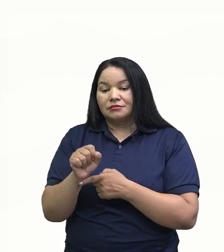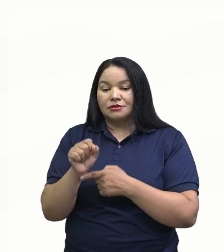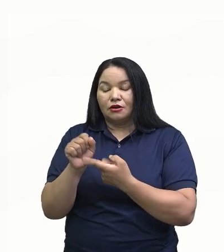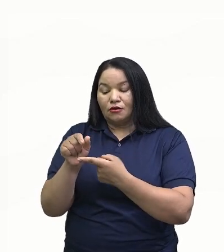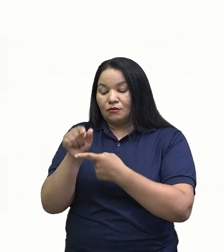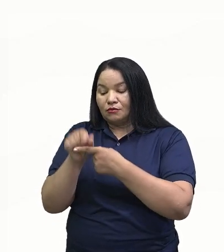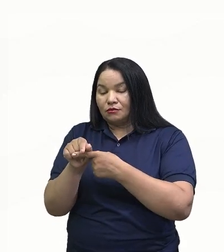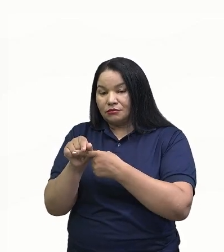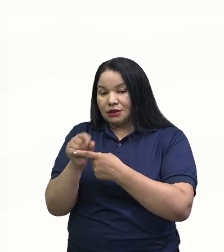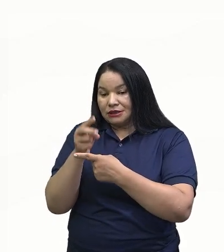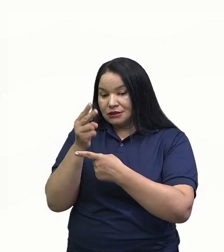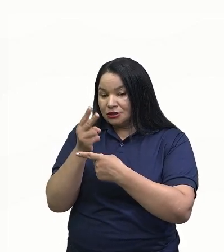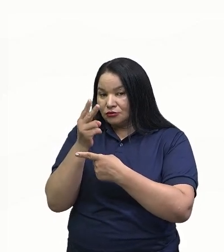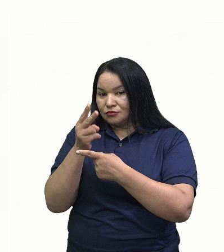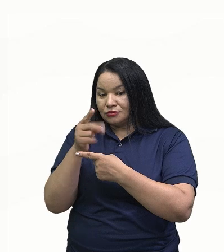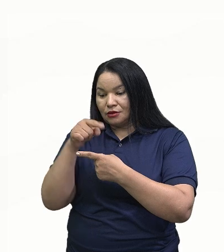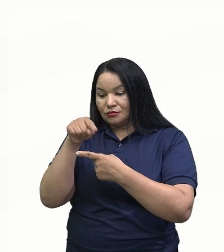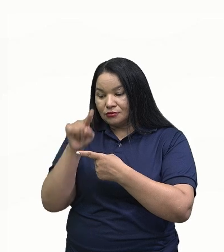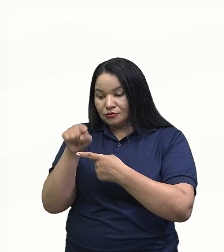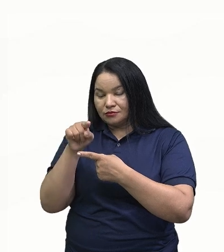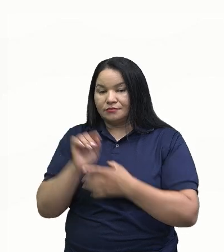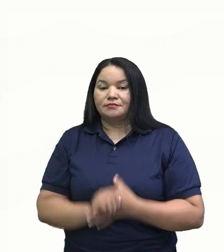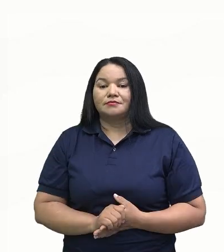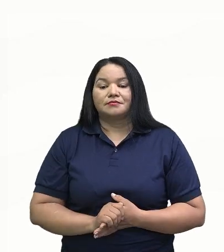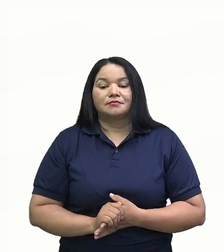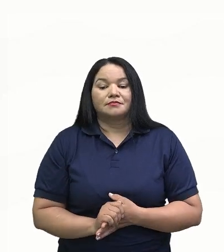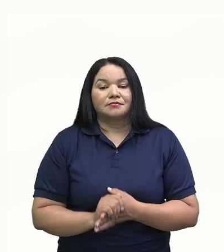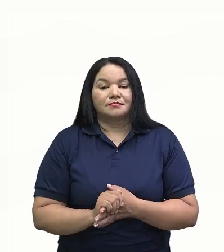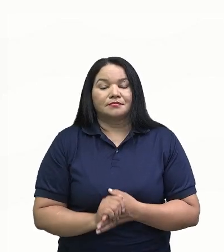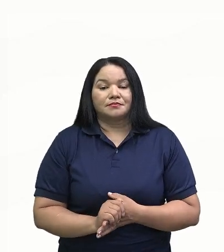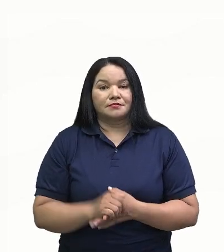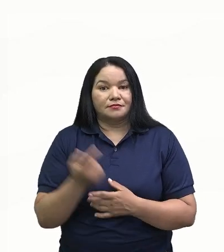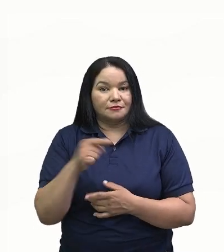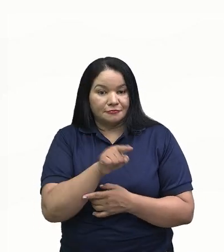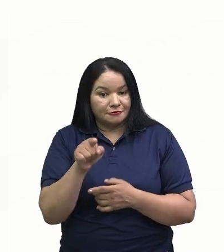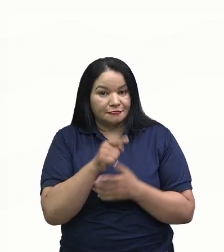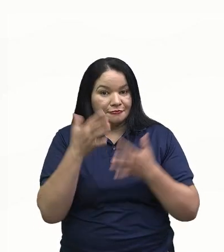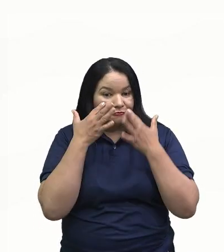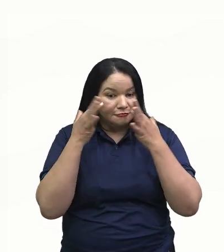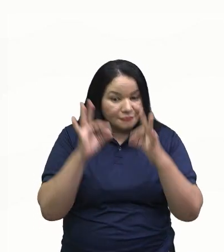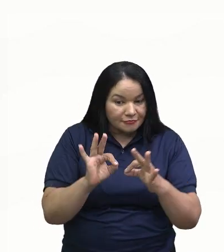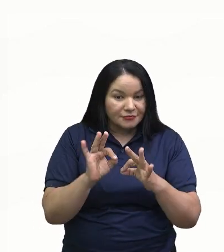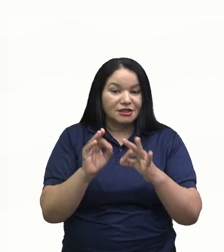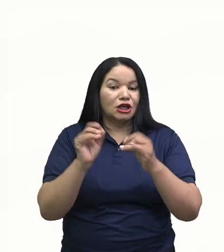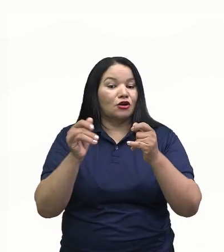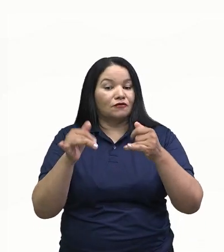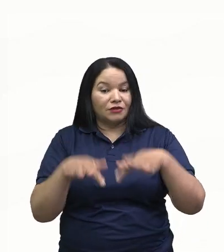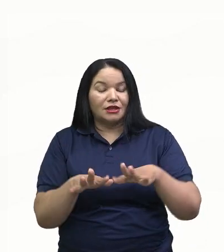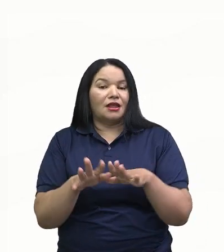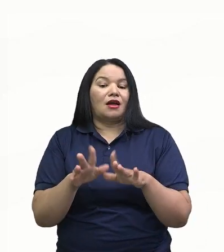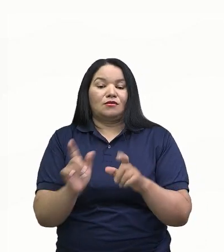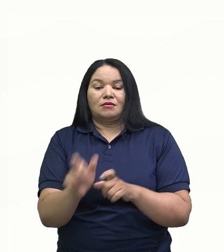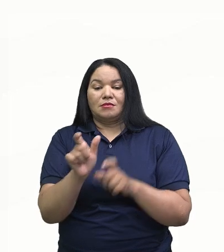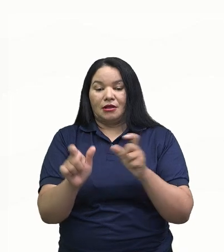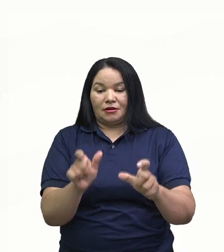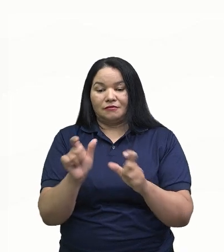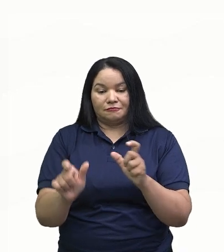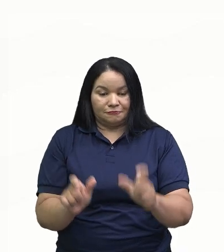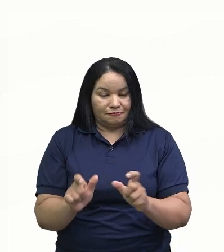sílaba é acentuada. Perceberam? Então, a gente tem que observar essa terminação dessas palavras.